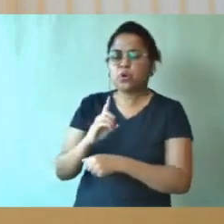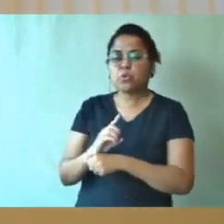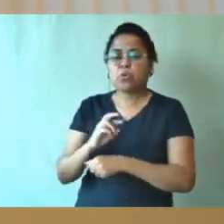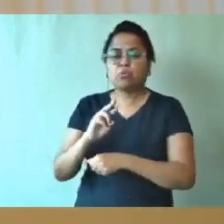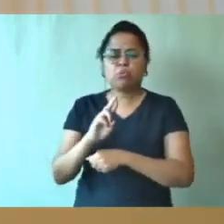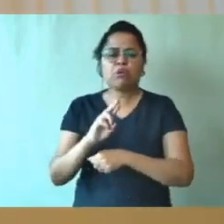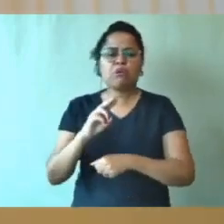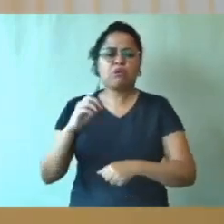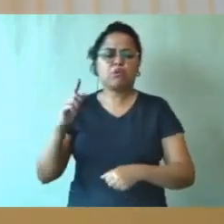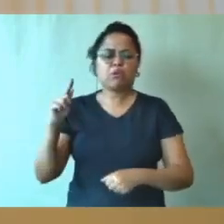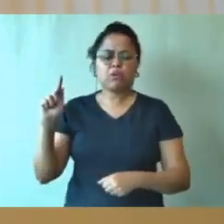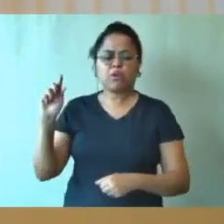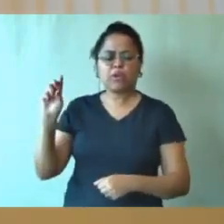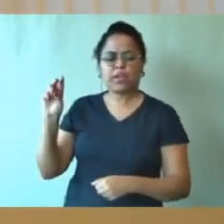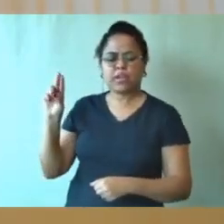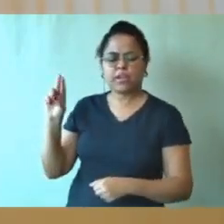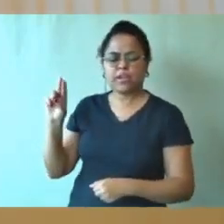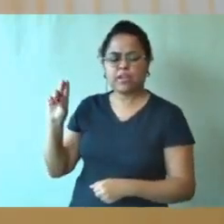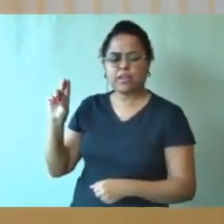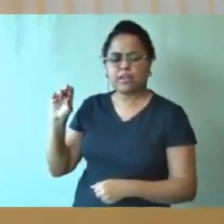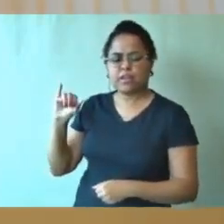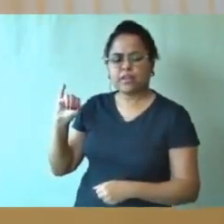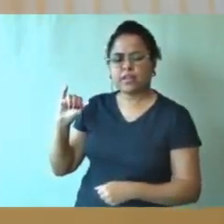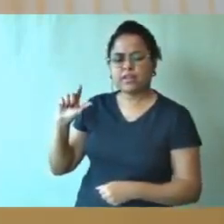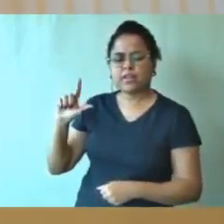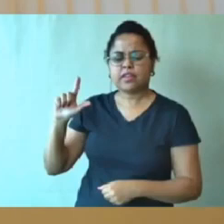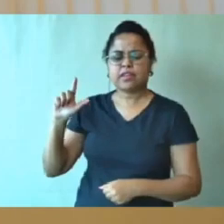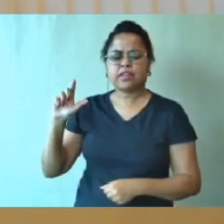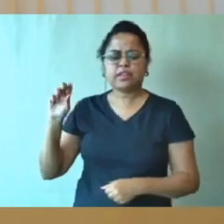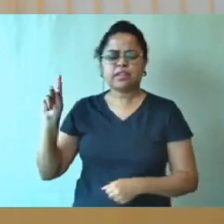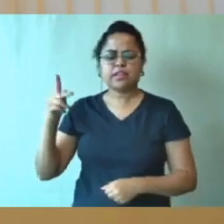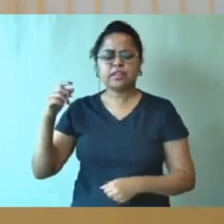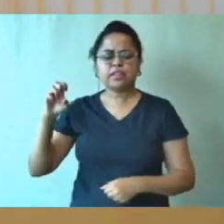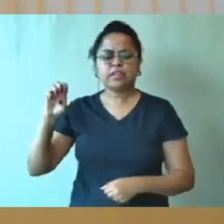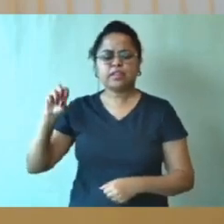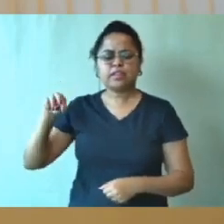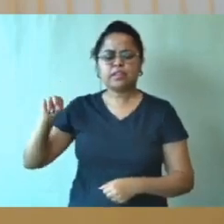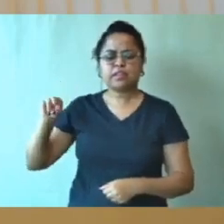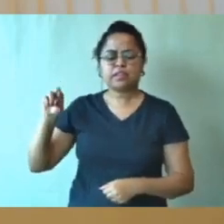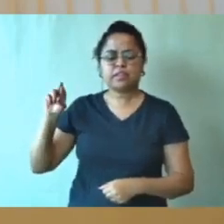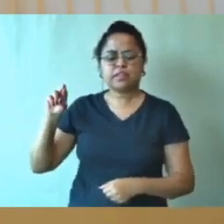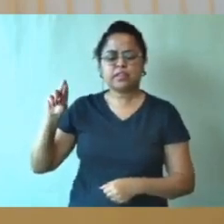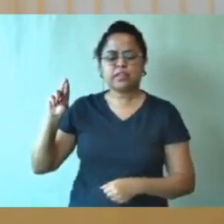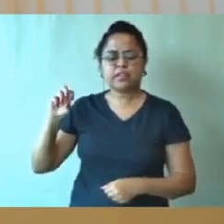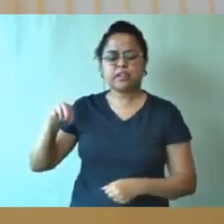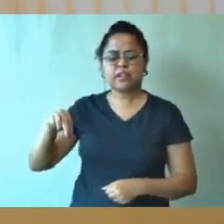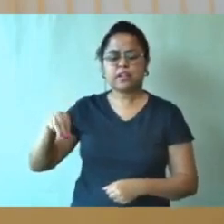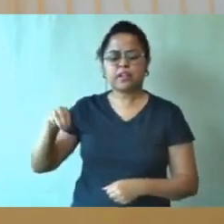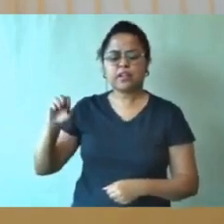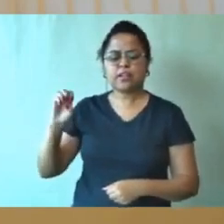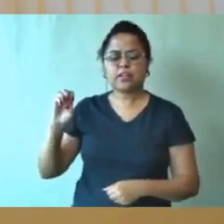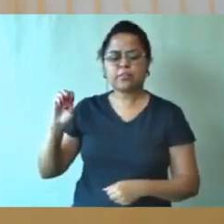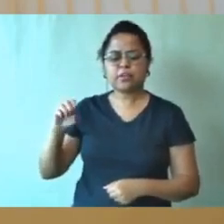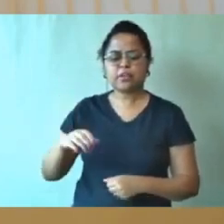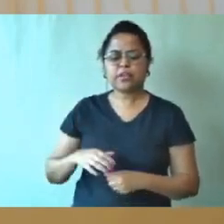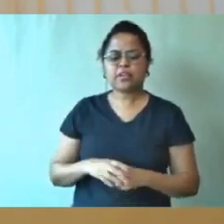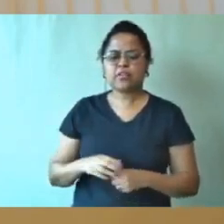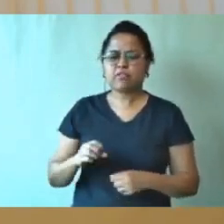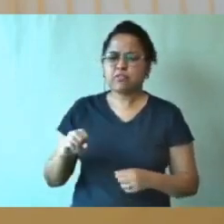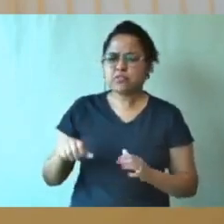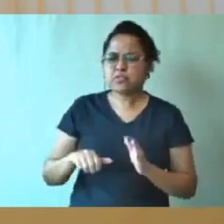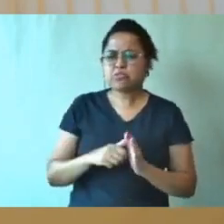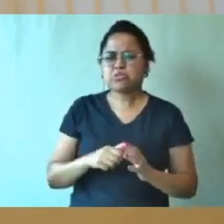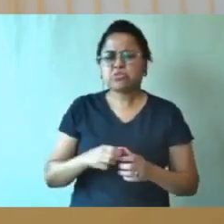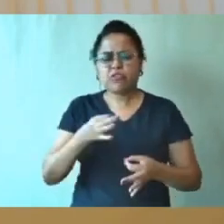presidente. Meu nome é Guilherme, sou advogado. Eu gostaria só de fazer uma ressalva, antes dele ler o termo,